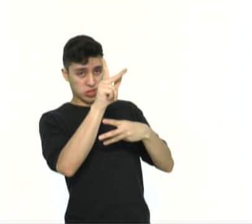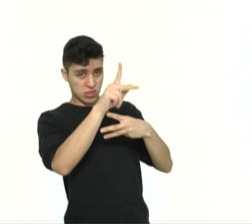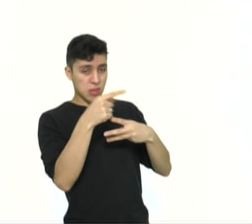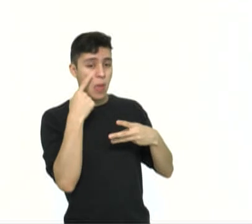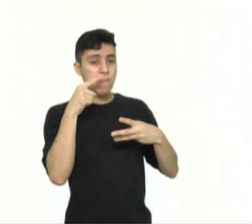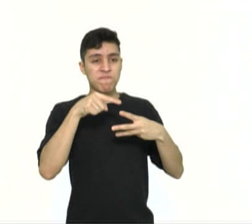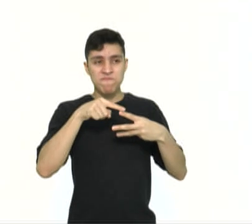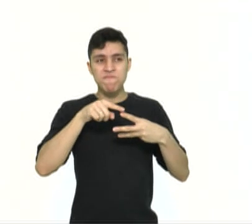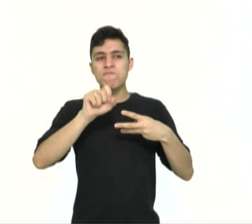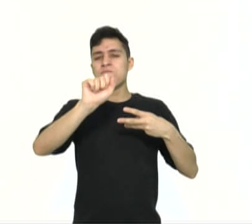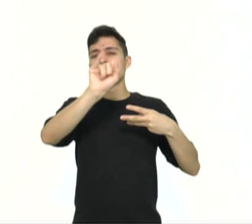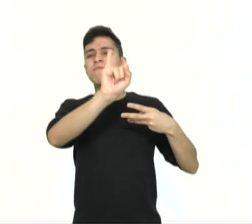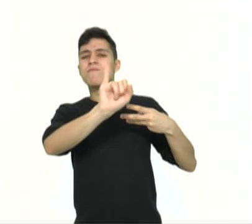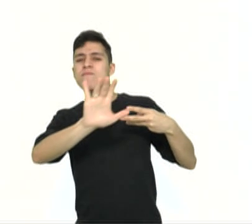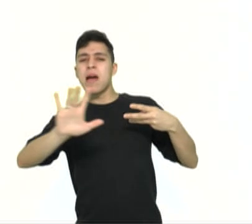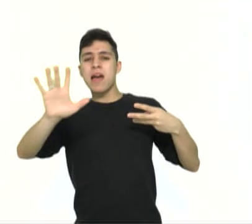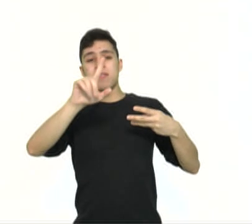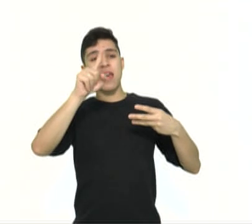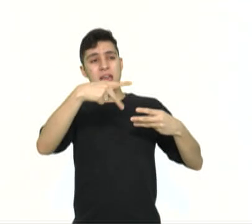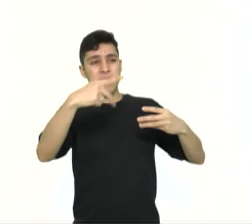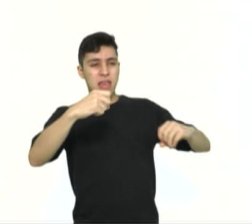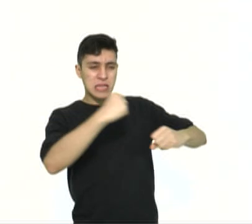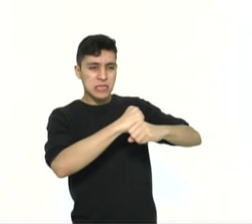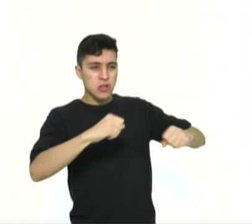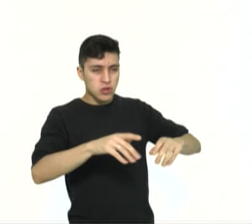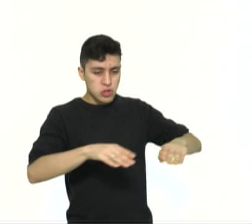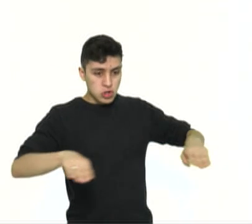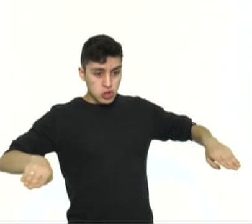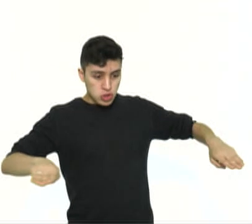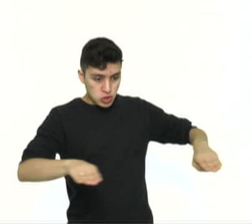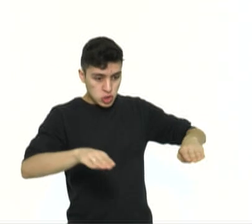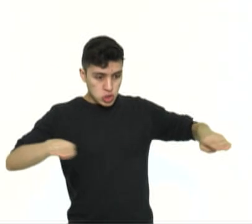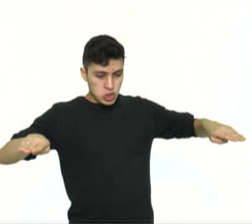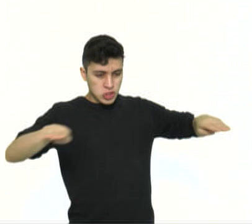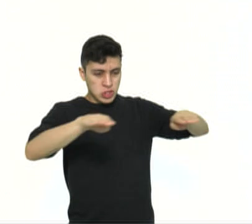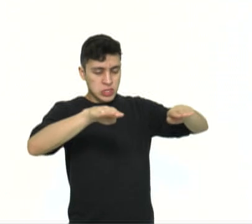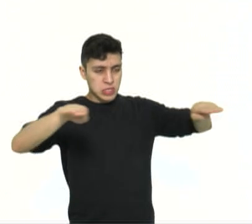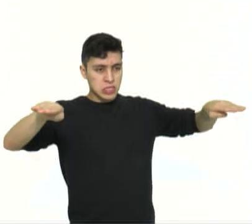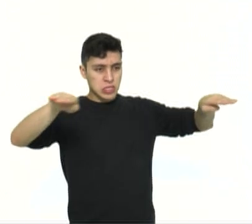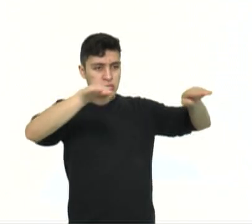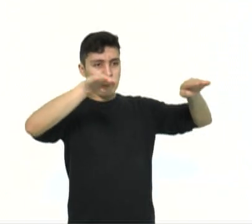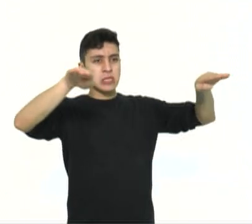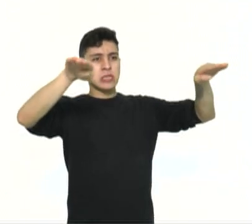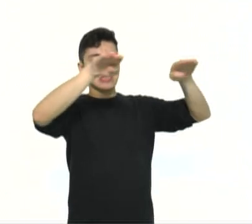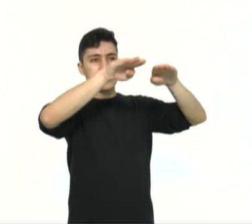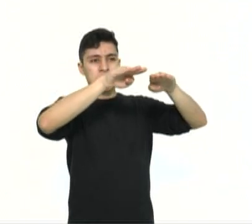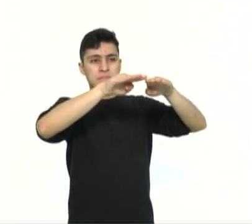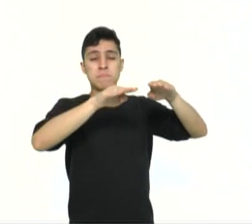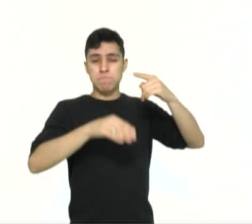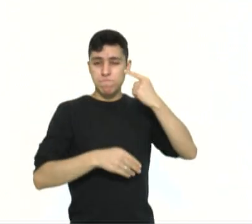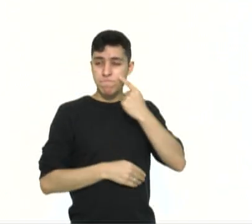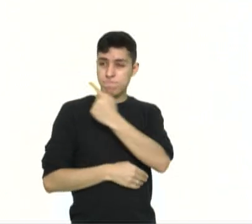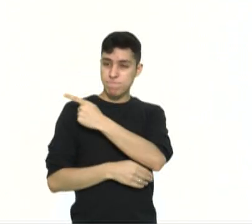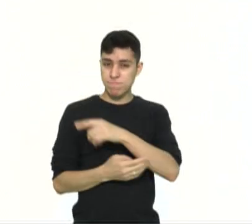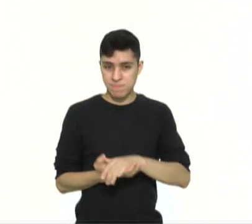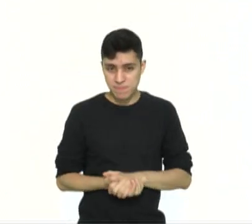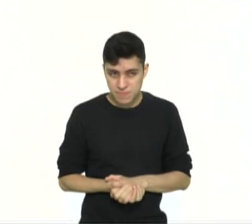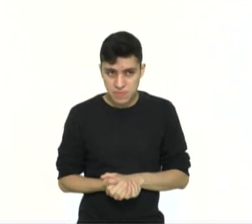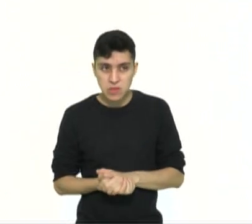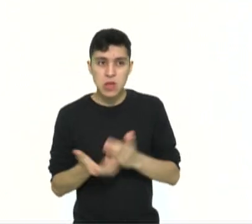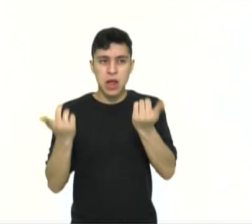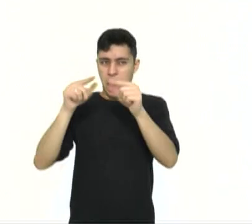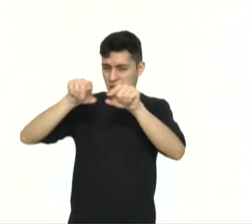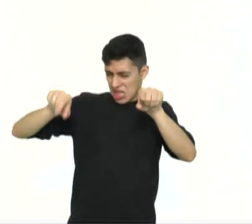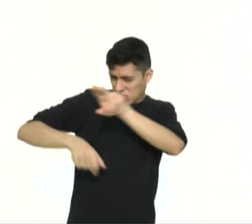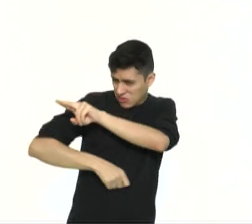uma imagem de uma das construções arquitetônicas dos maias, que é a pirâmide de Kukulcán, né? Se nós